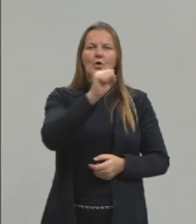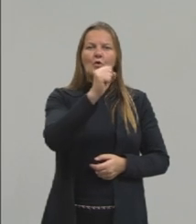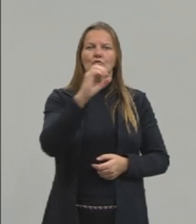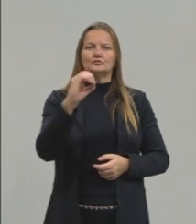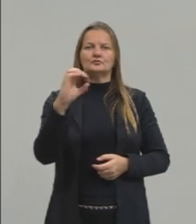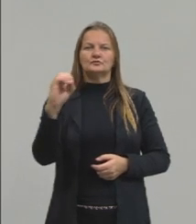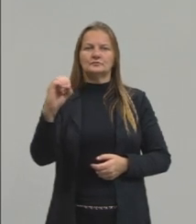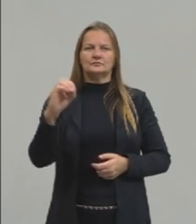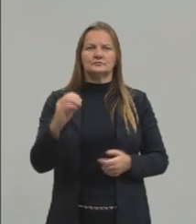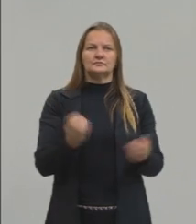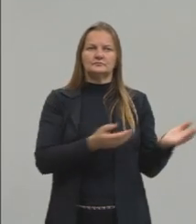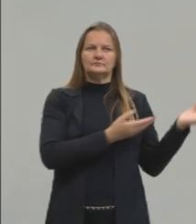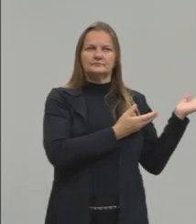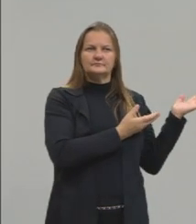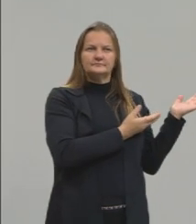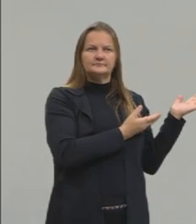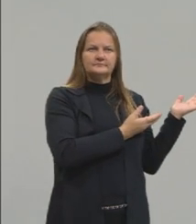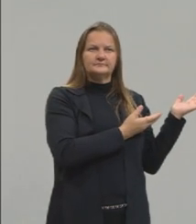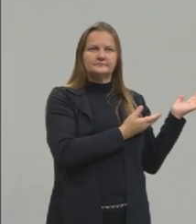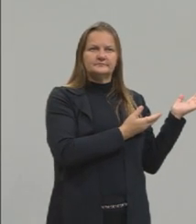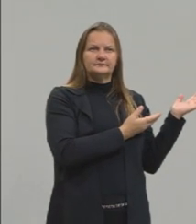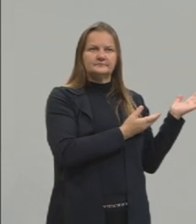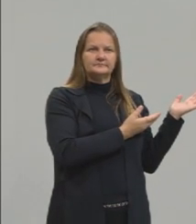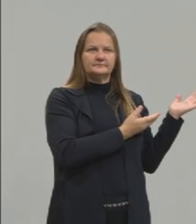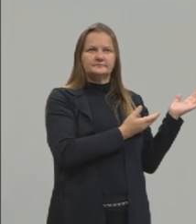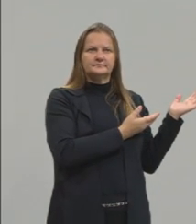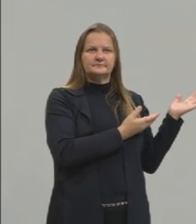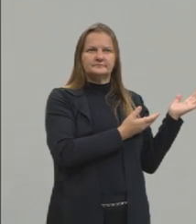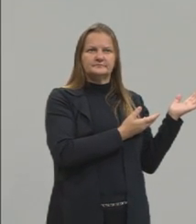então aqui eu tenho como resposta